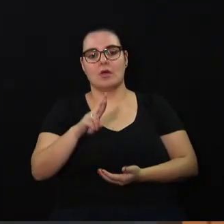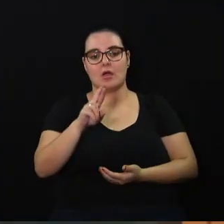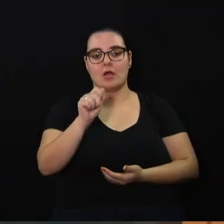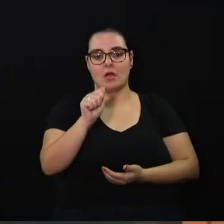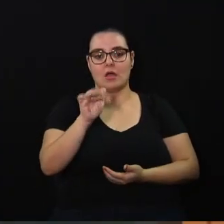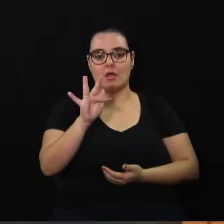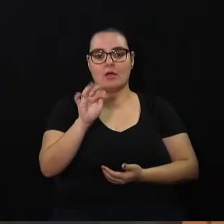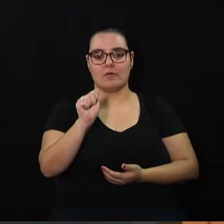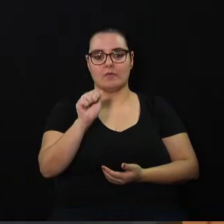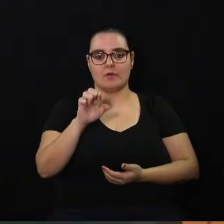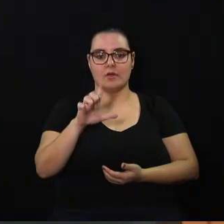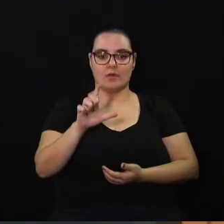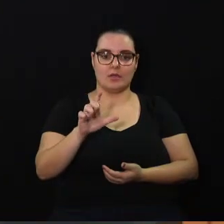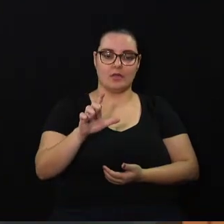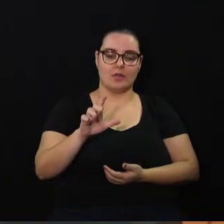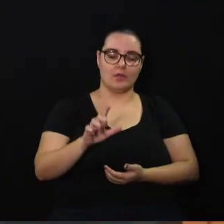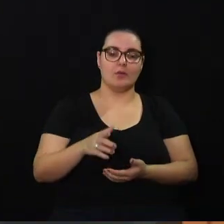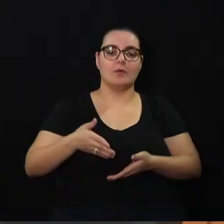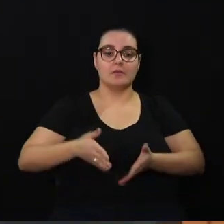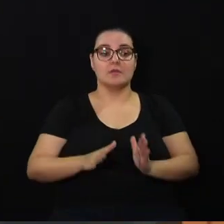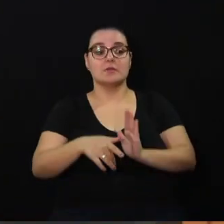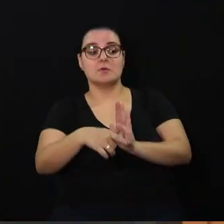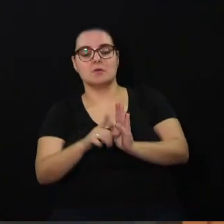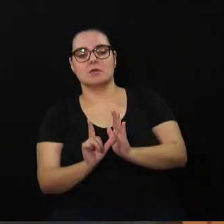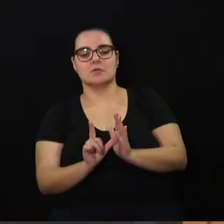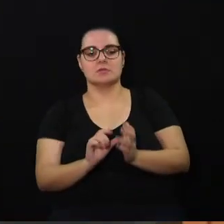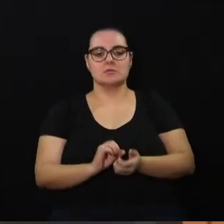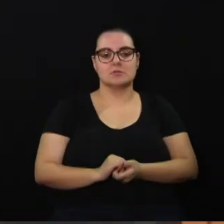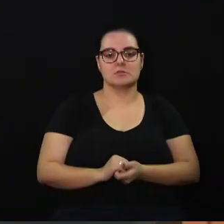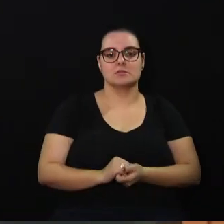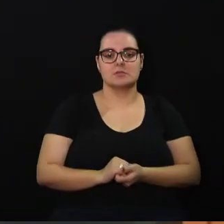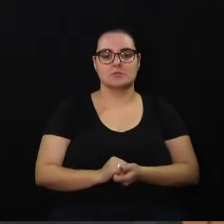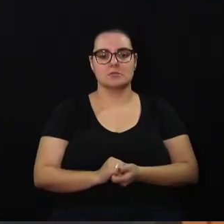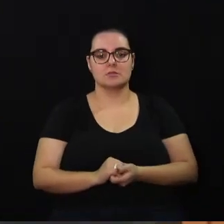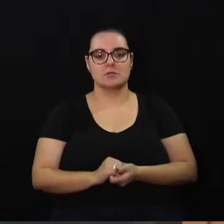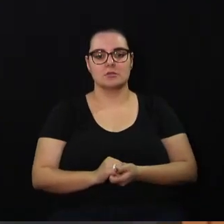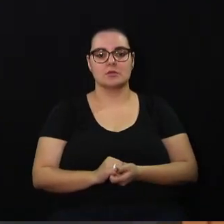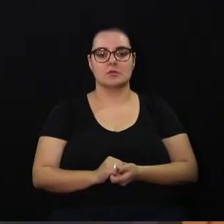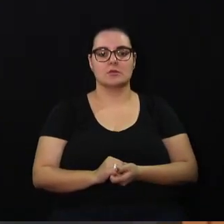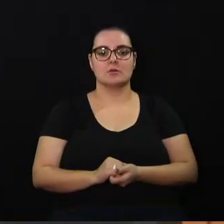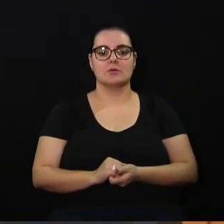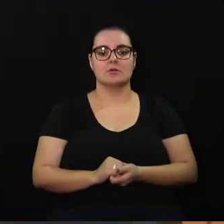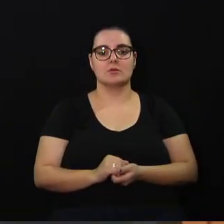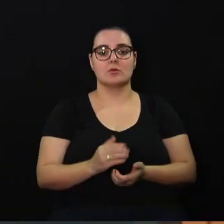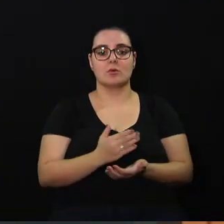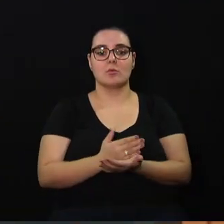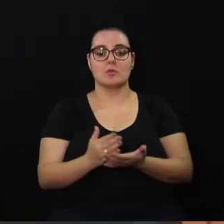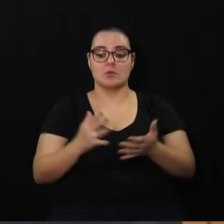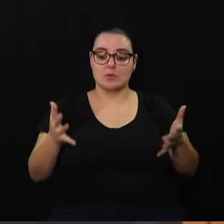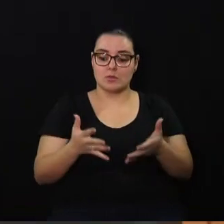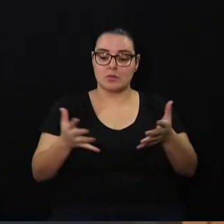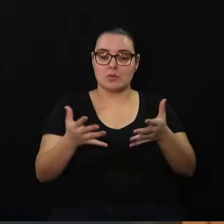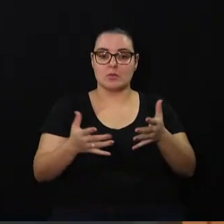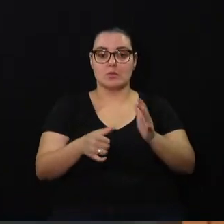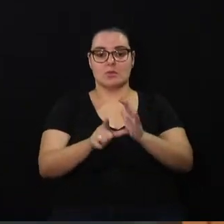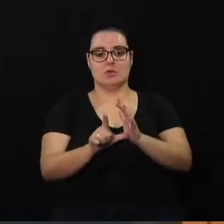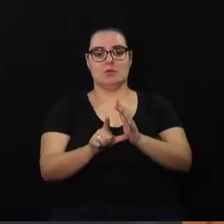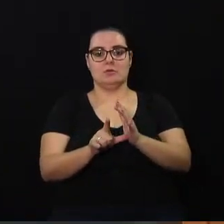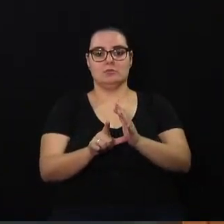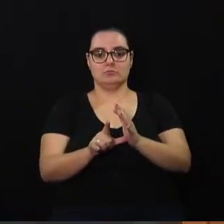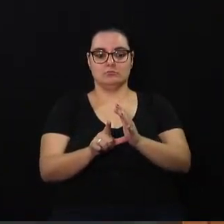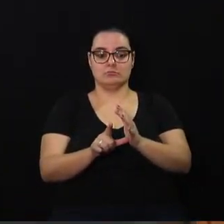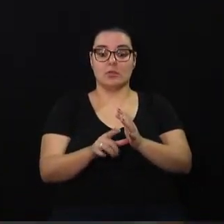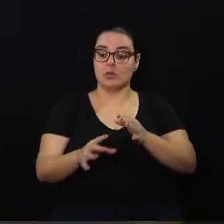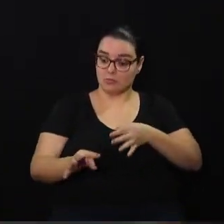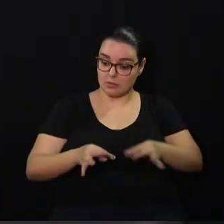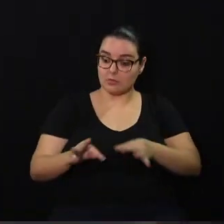extrema é é ele começou já as estimulações precoces e começou a responder muito bem por esse